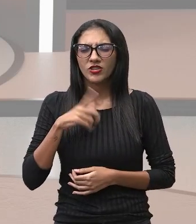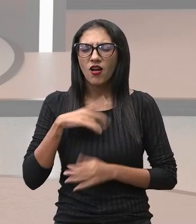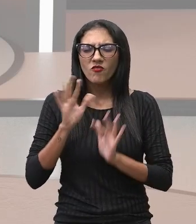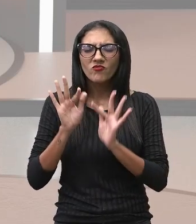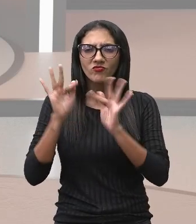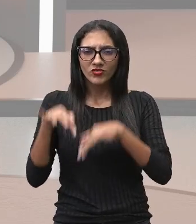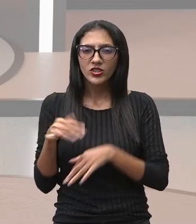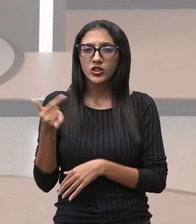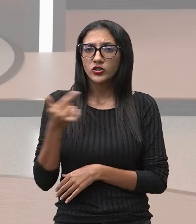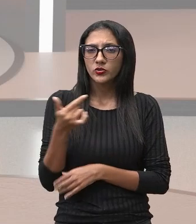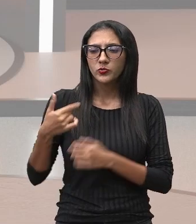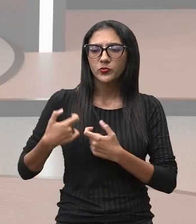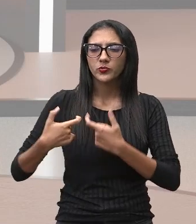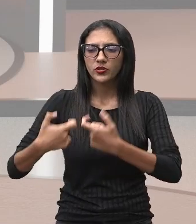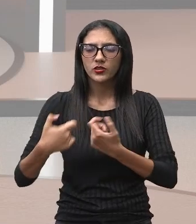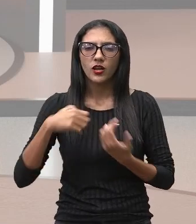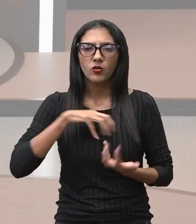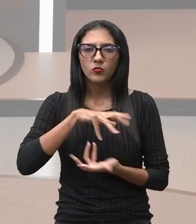Mundial,